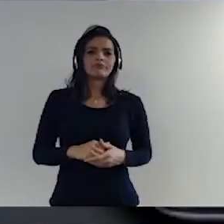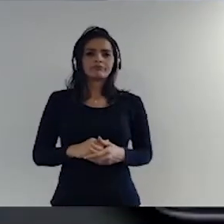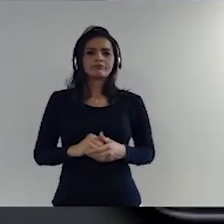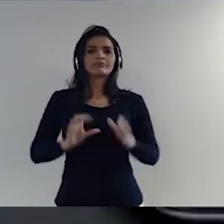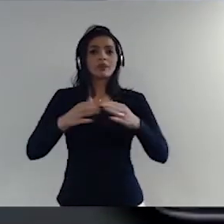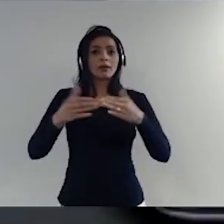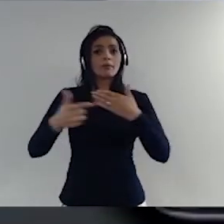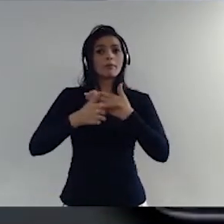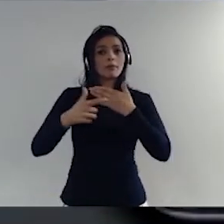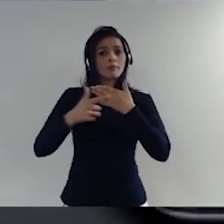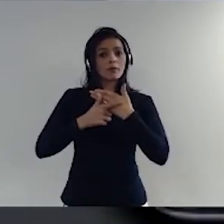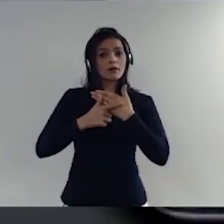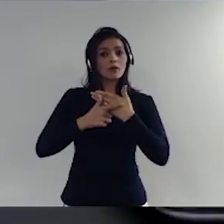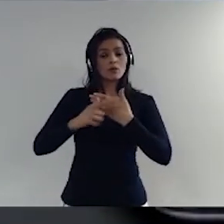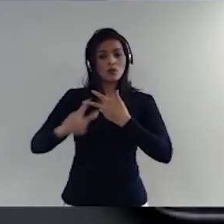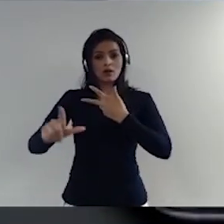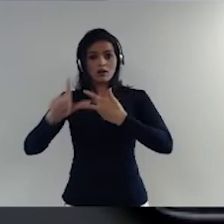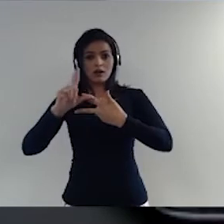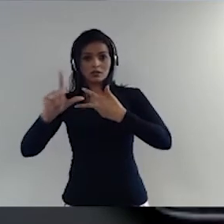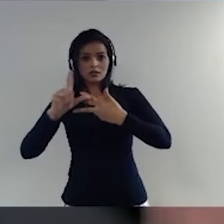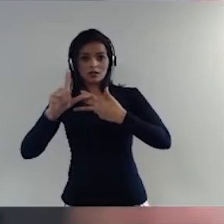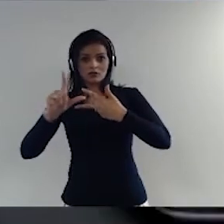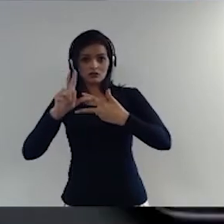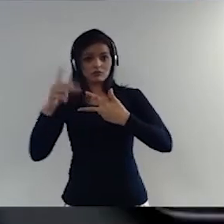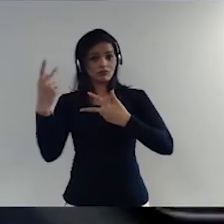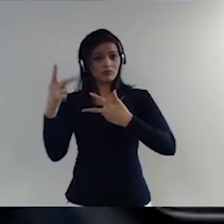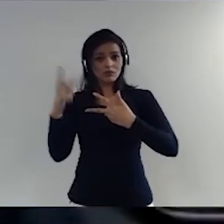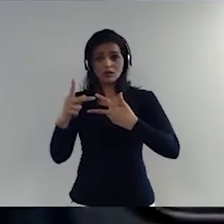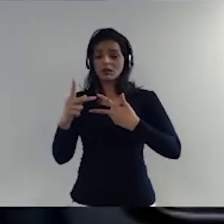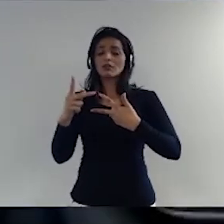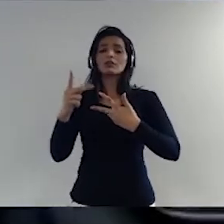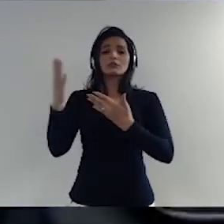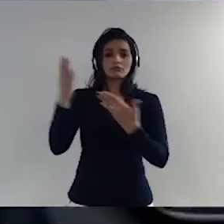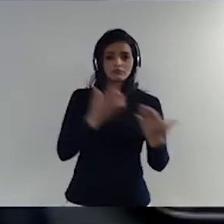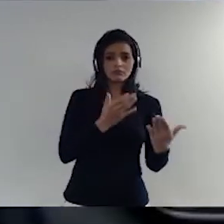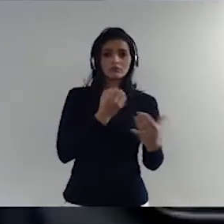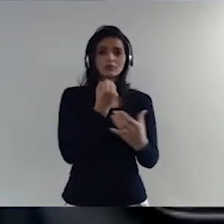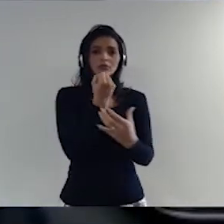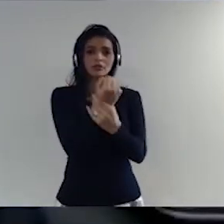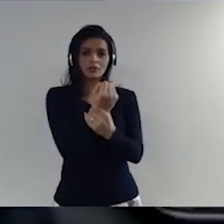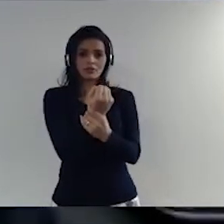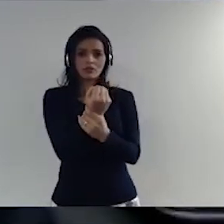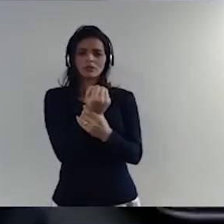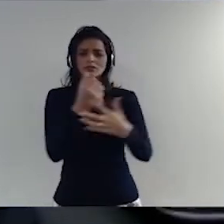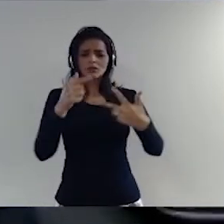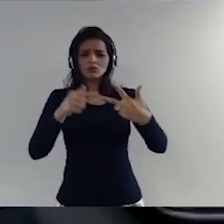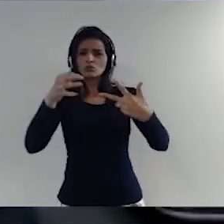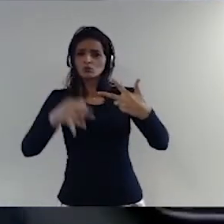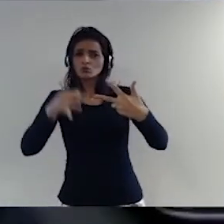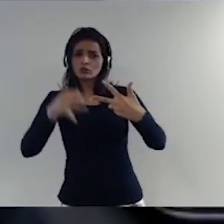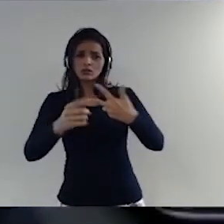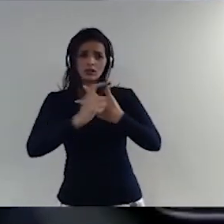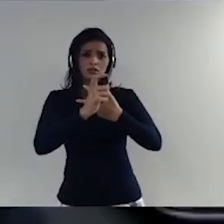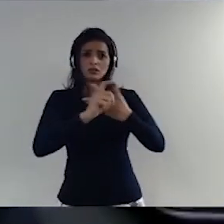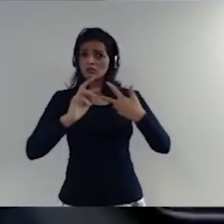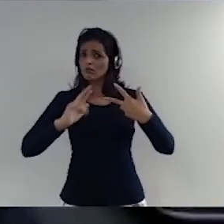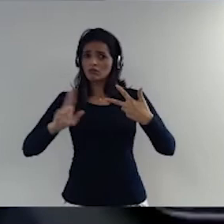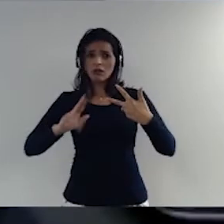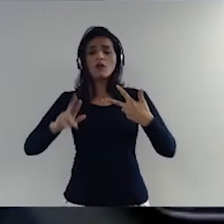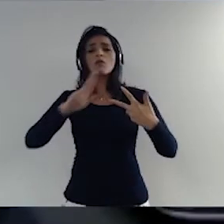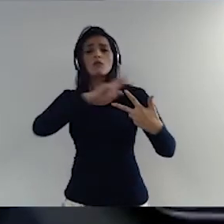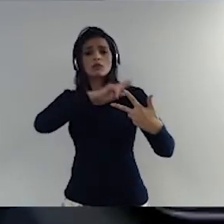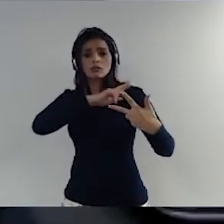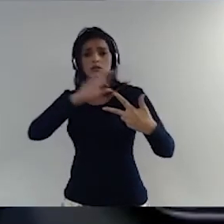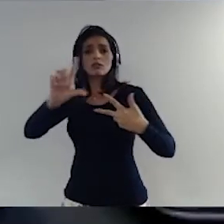do Legislativo e não dos demais poderes trazer esta segurança para toda a localidade, para toda a